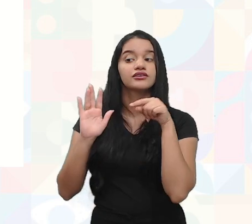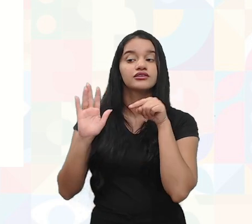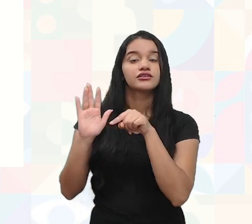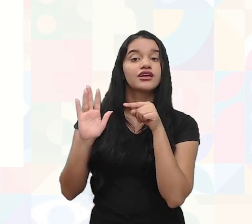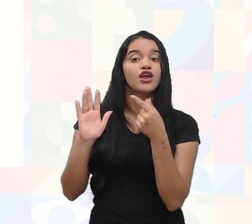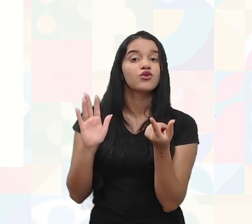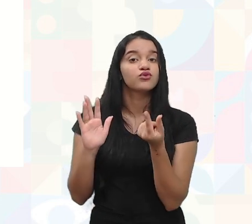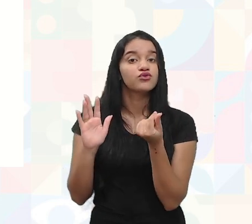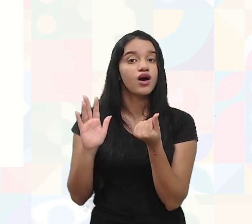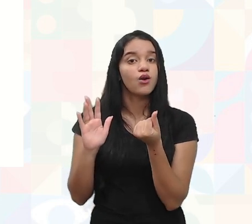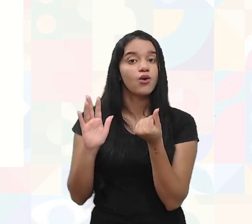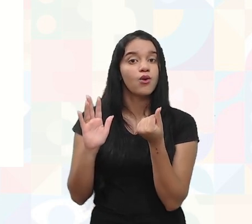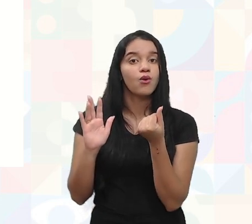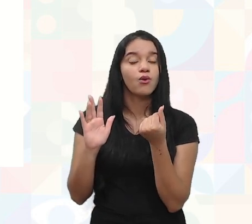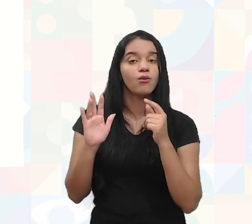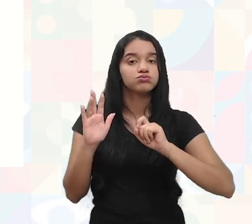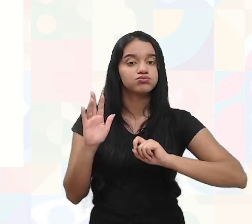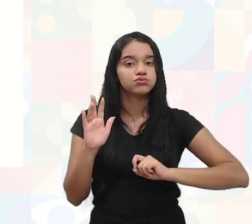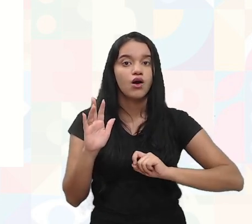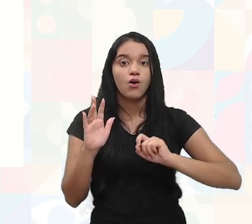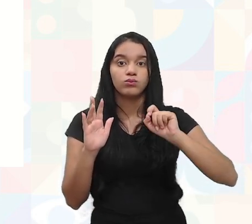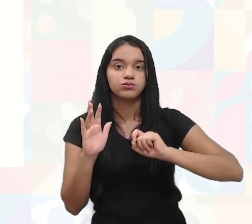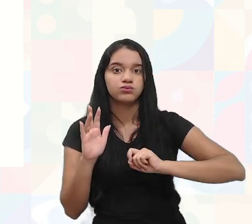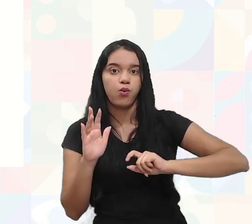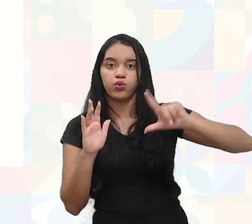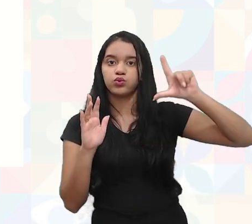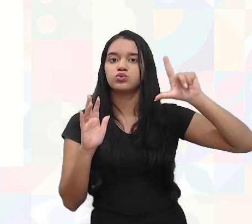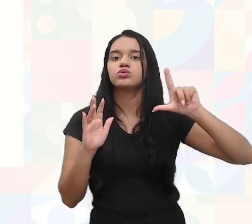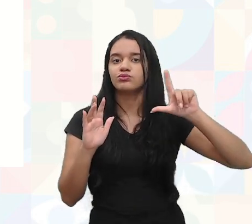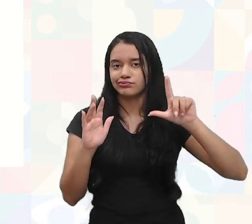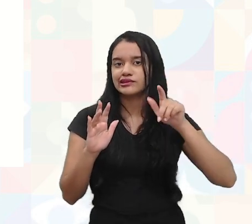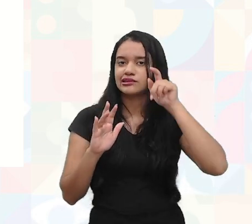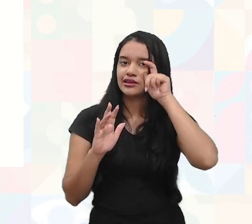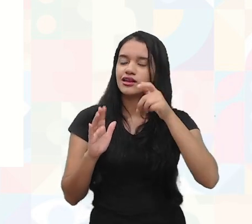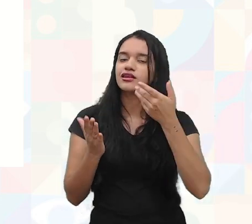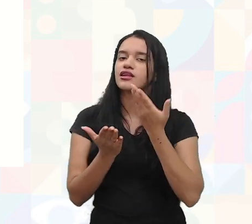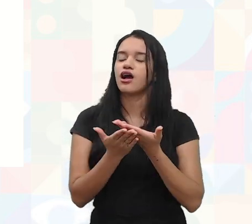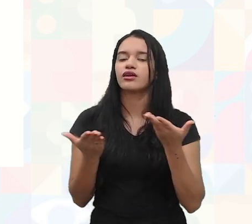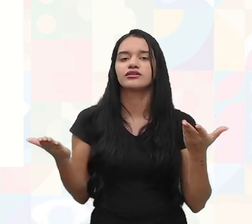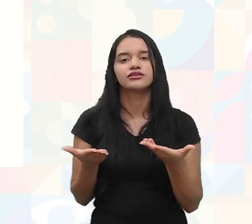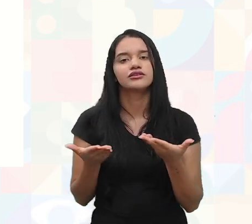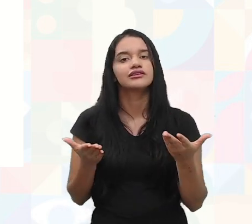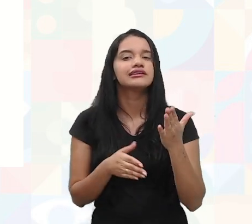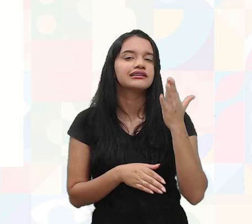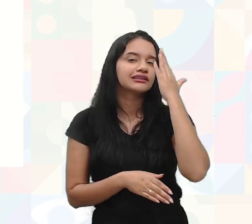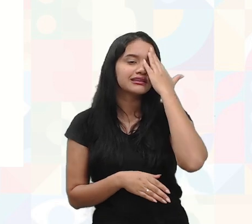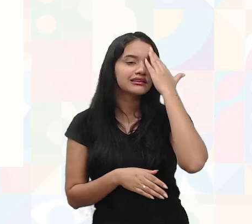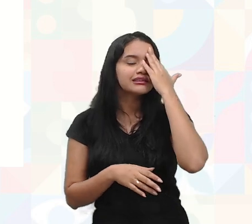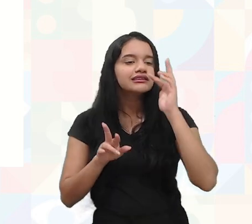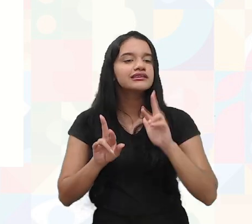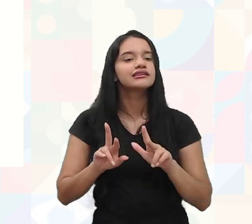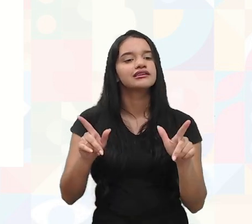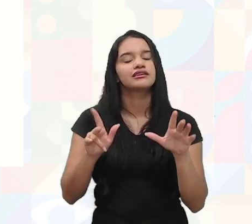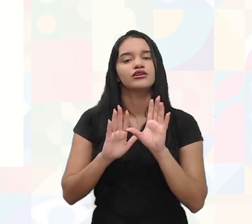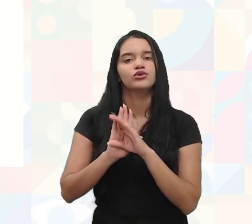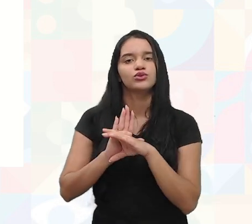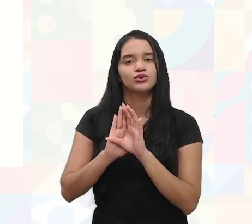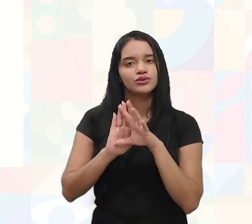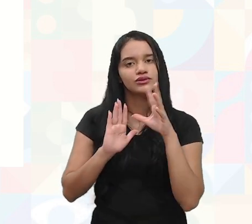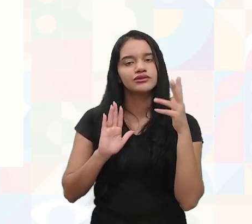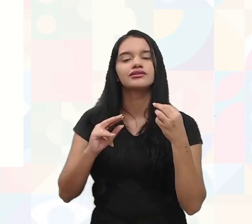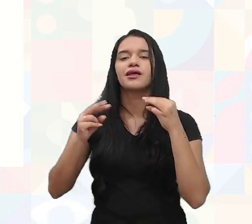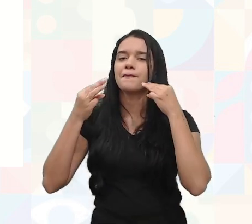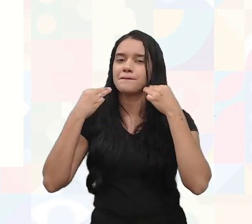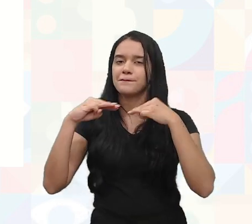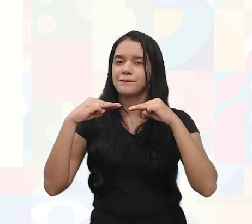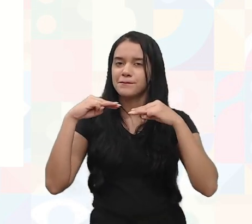preços mais elevados no mercado, que é o interesse da nossa aula de hoje, né? Entender essas distinções e esses conceitos de marketing